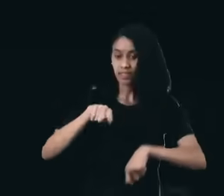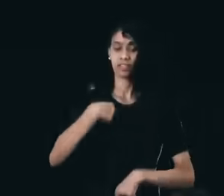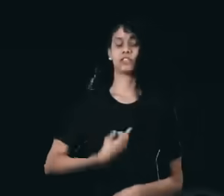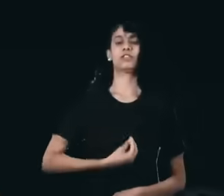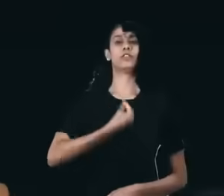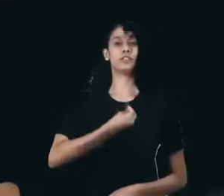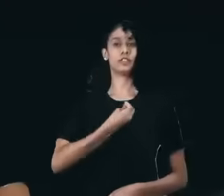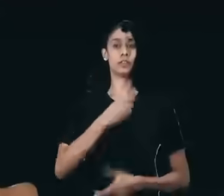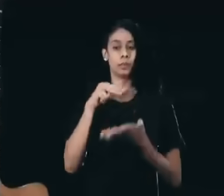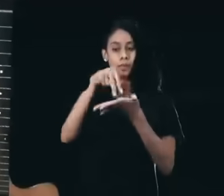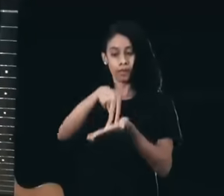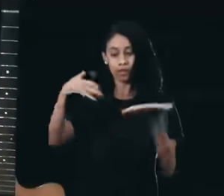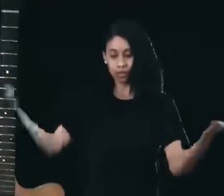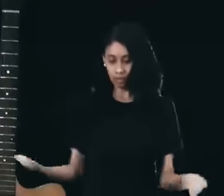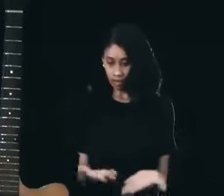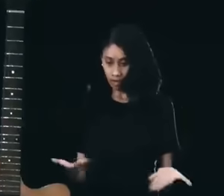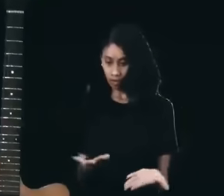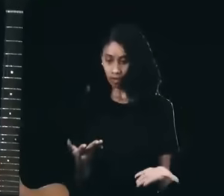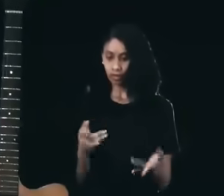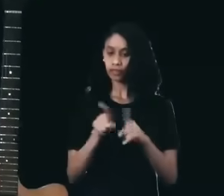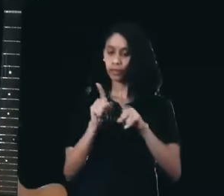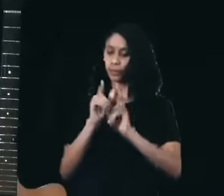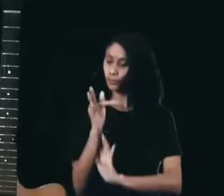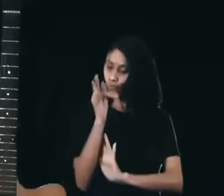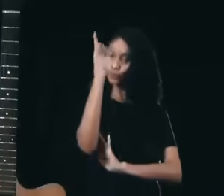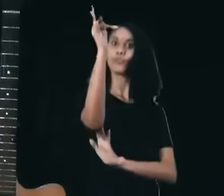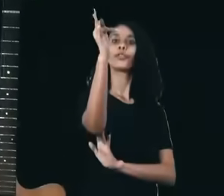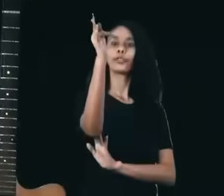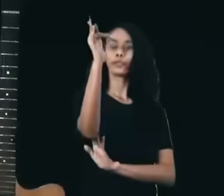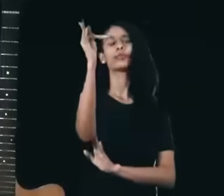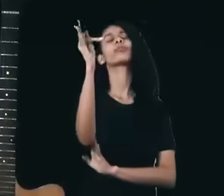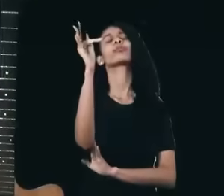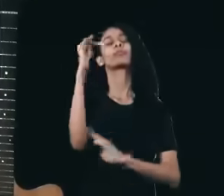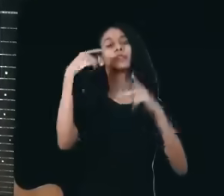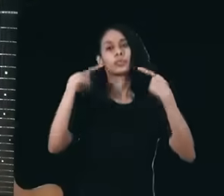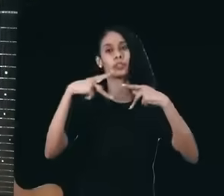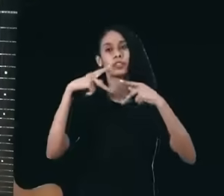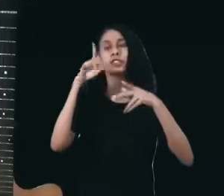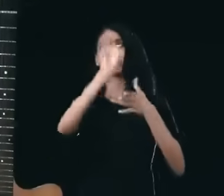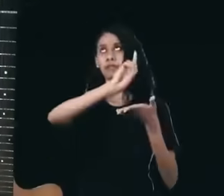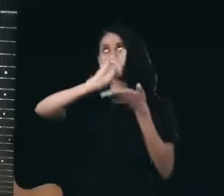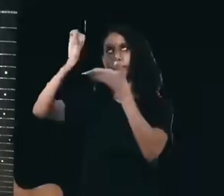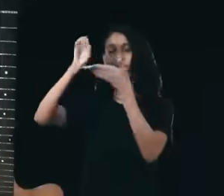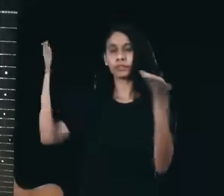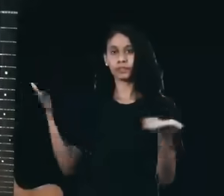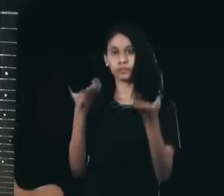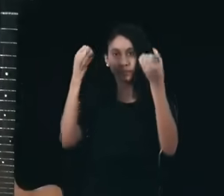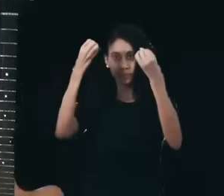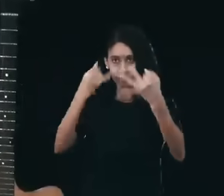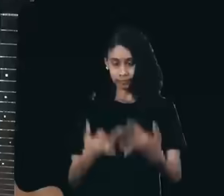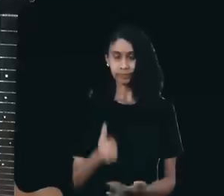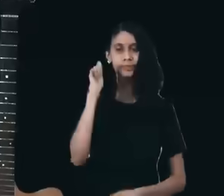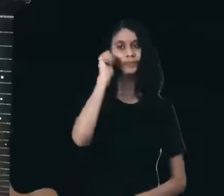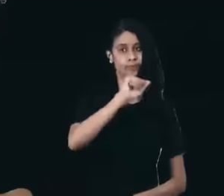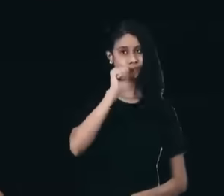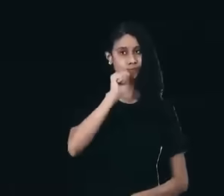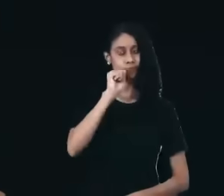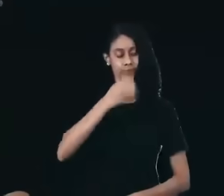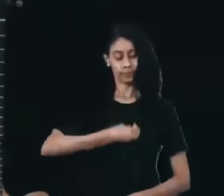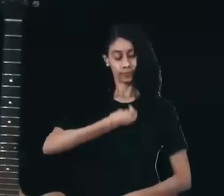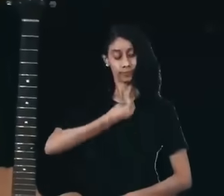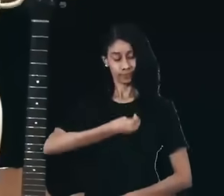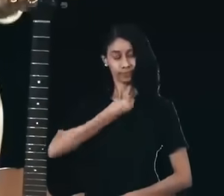presente, não somente o nosso presente, o nosso destino profético em Deus. Hoje eu quero falar de uma mulher que viveu,